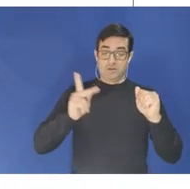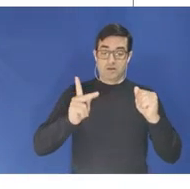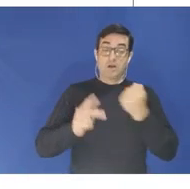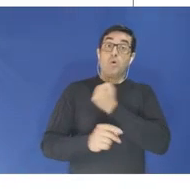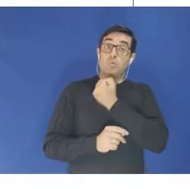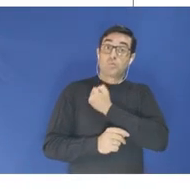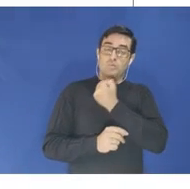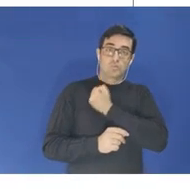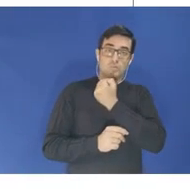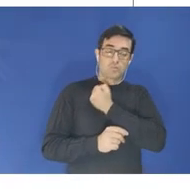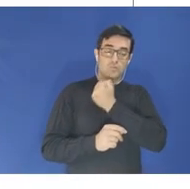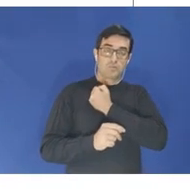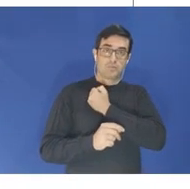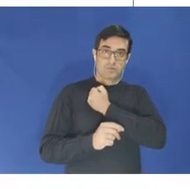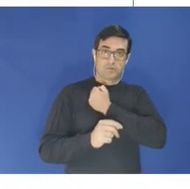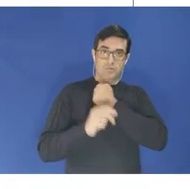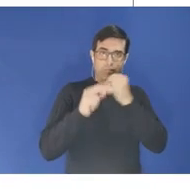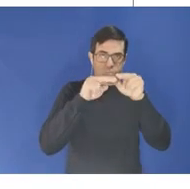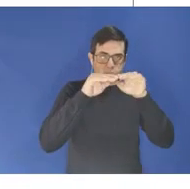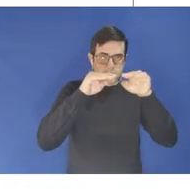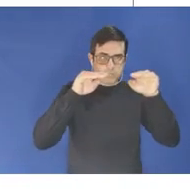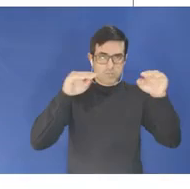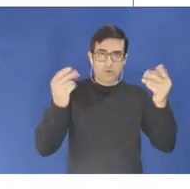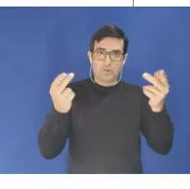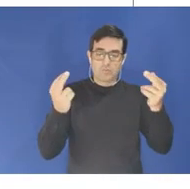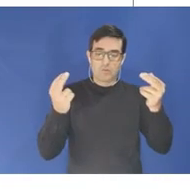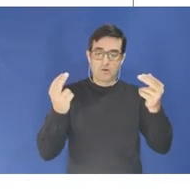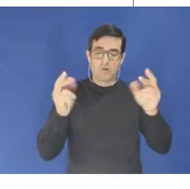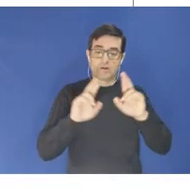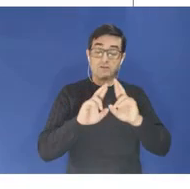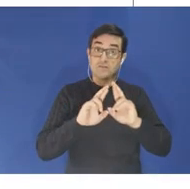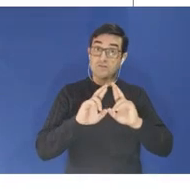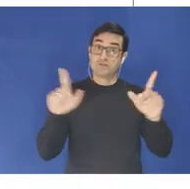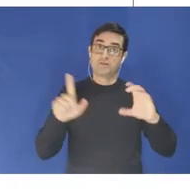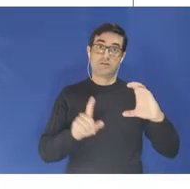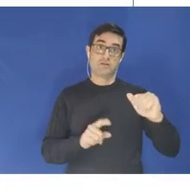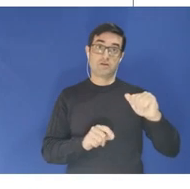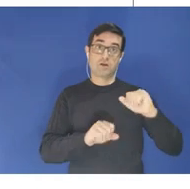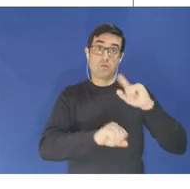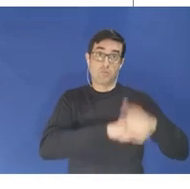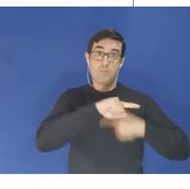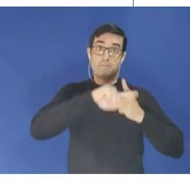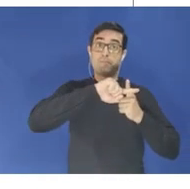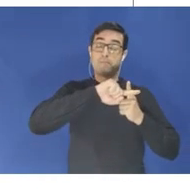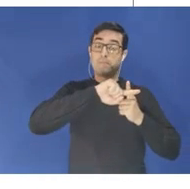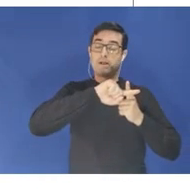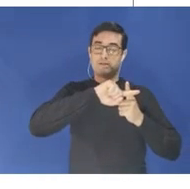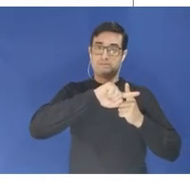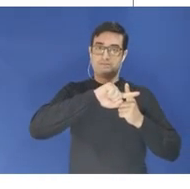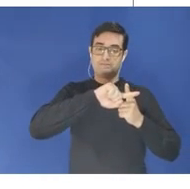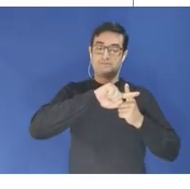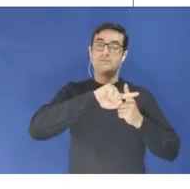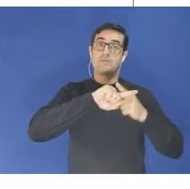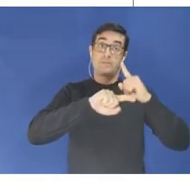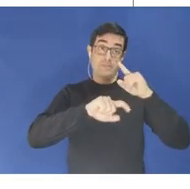cálcio. A diferença é que o cálcio tem um próton a mais. Esse próton a mais vai fazer com que os elétrons